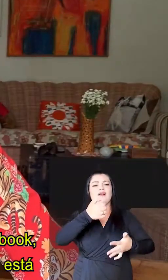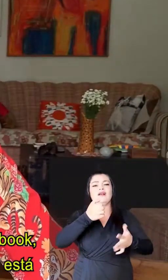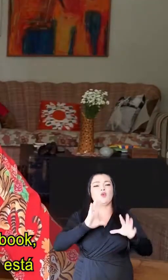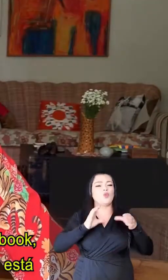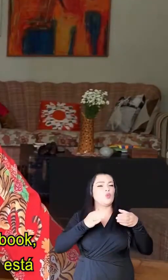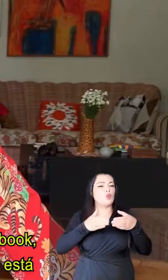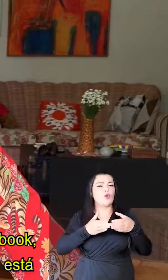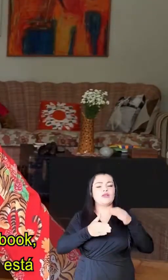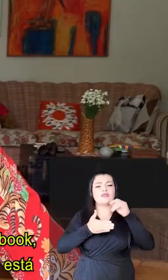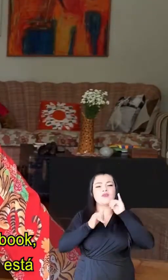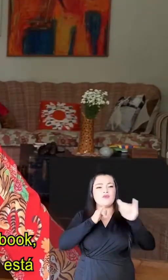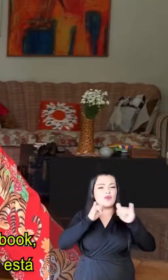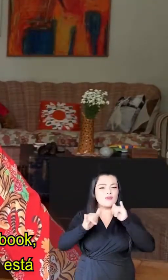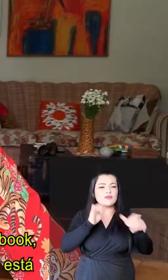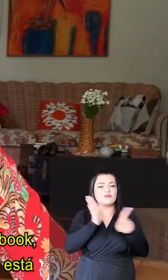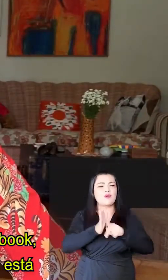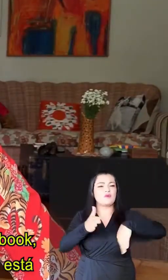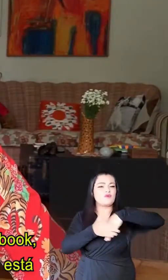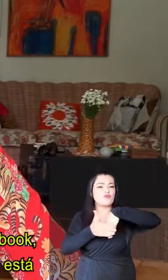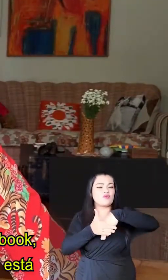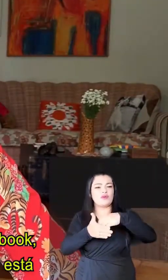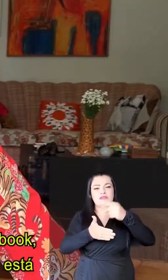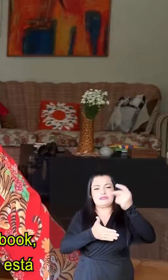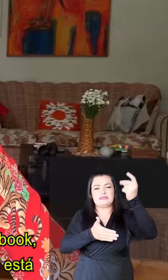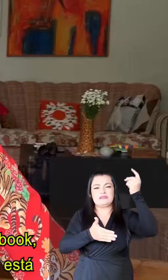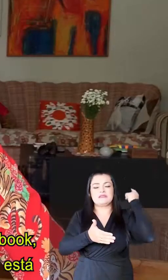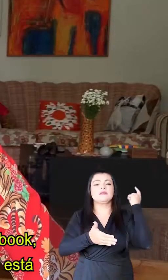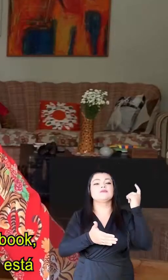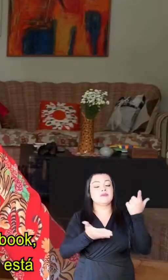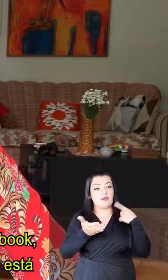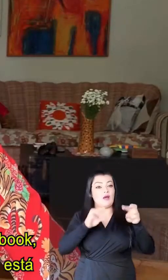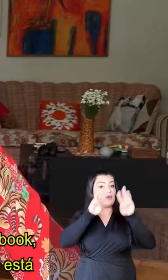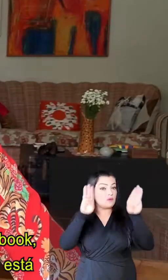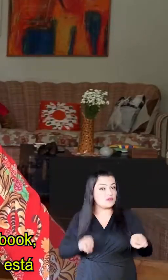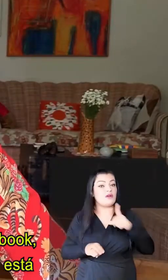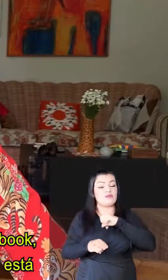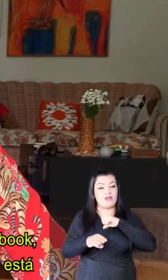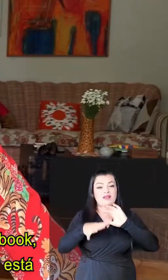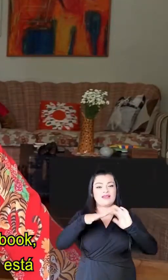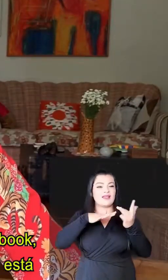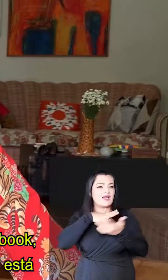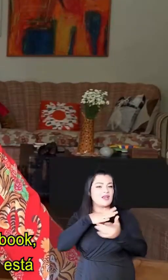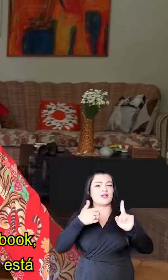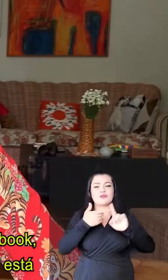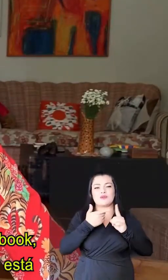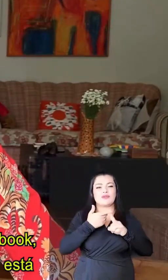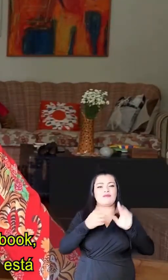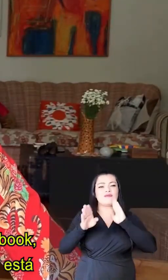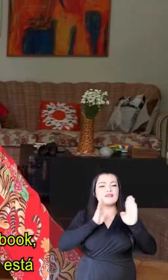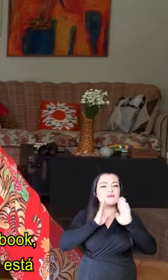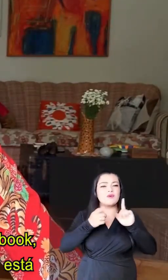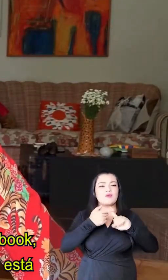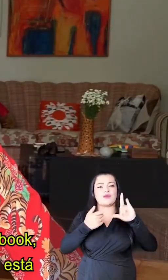nosso público. O museu está presente no Facebook, no Instagram, no Medium,